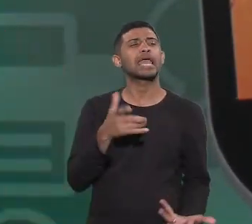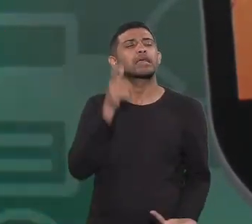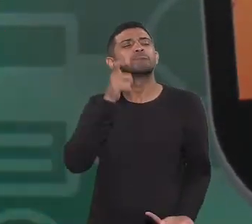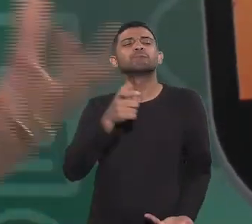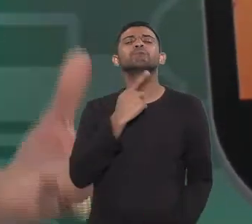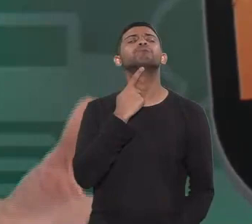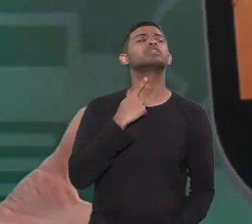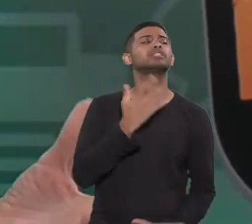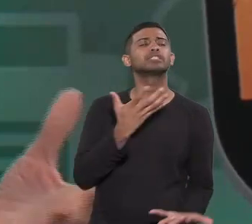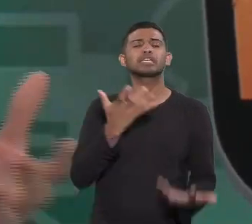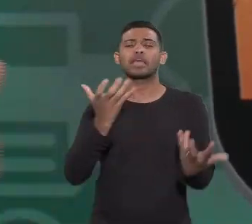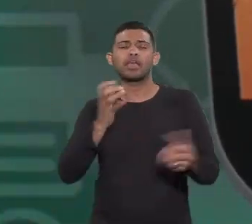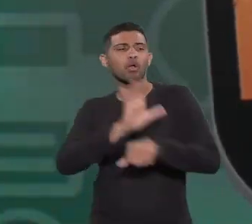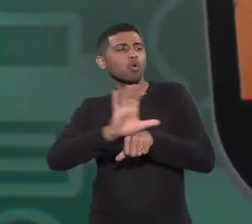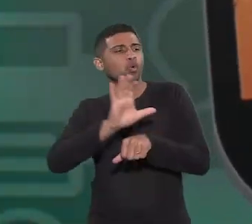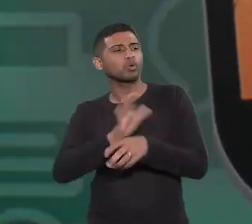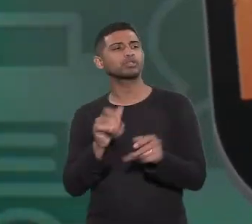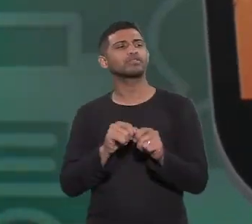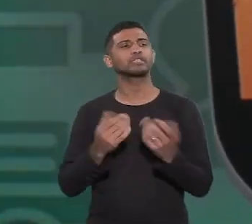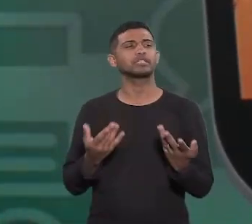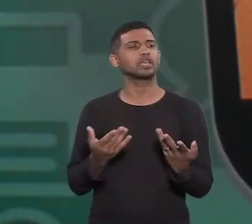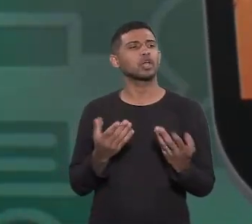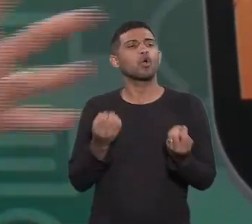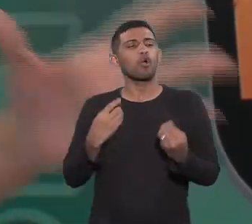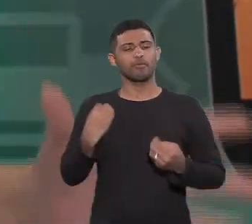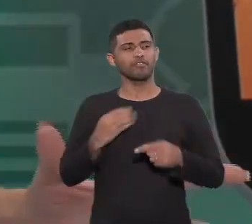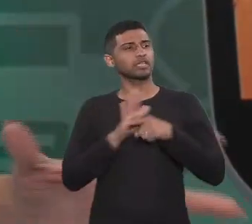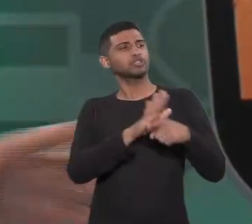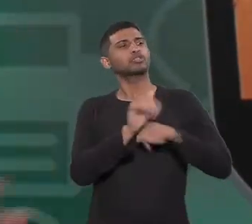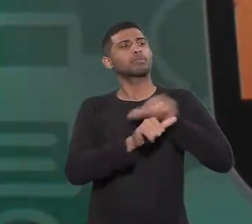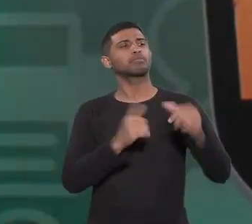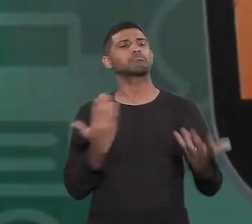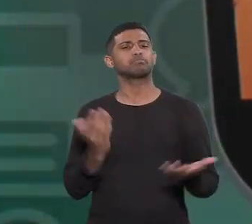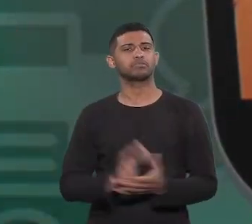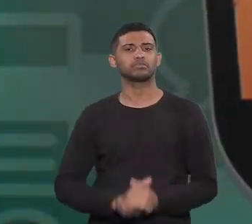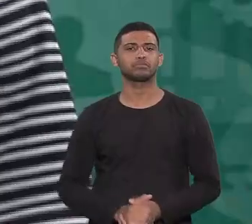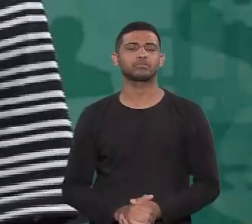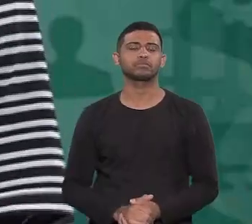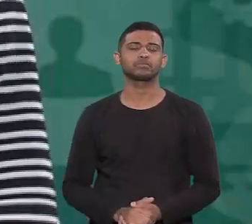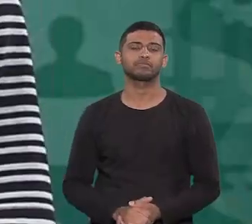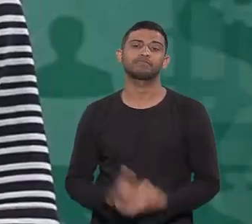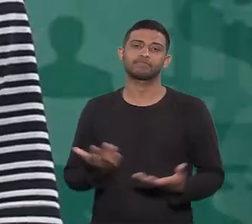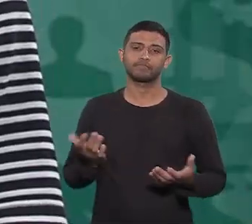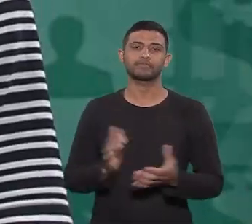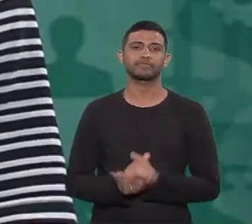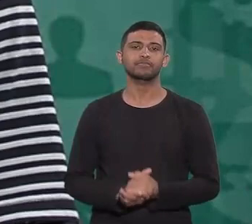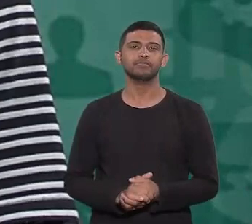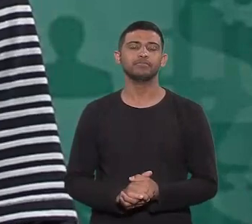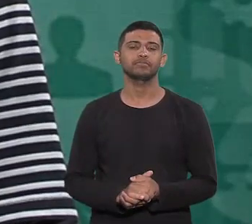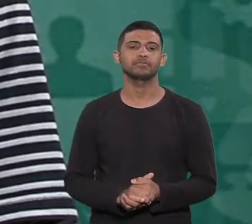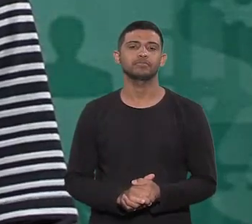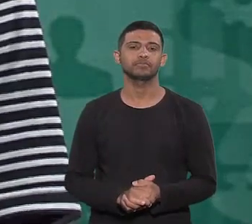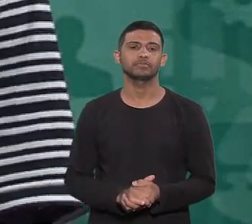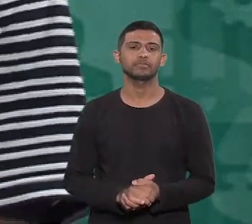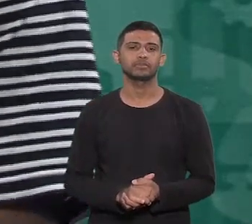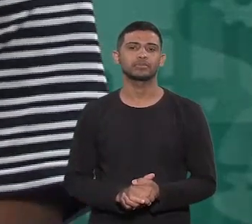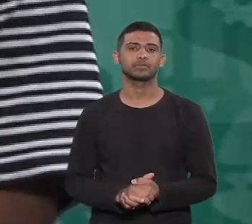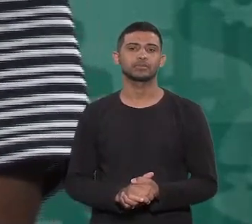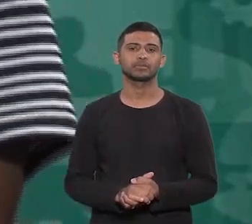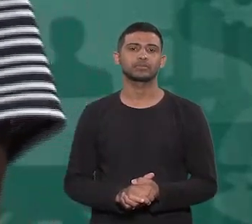ele? Que curso você pretende fazer? O que você acha que isso vai mudar na sua vida? Bom, eu